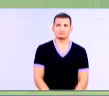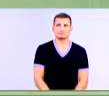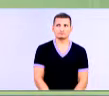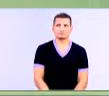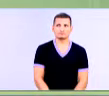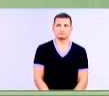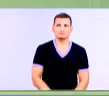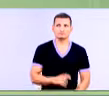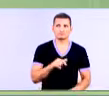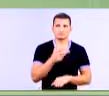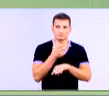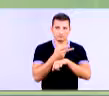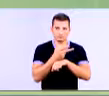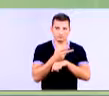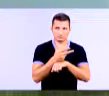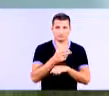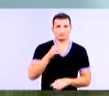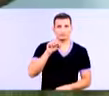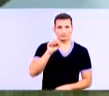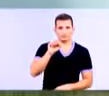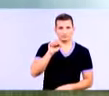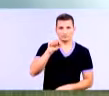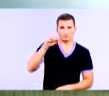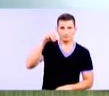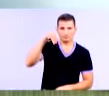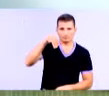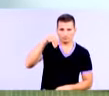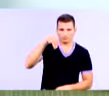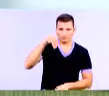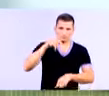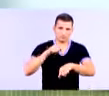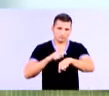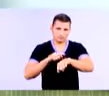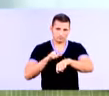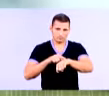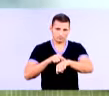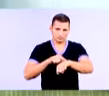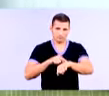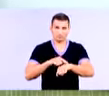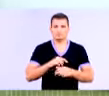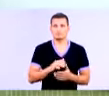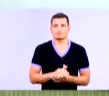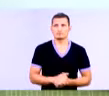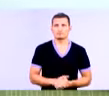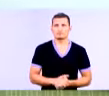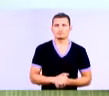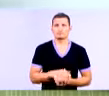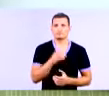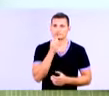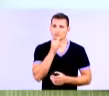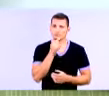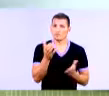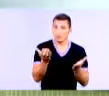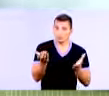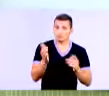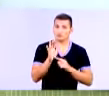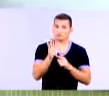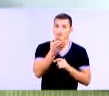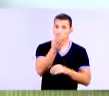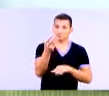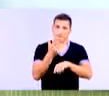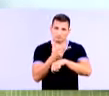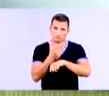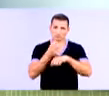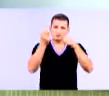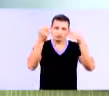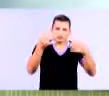é um vídeo de 8 minutos. Se a gente passasse o vídeo aqui para vocês, a gente tomaria quase o nosso tempo, mas vai ensinar passo a